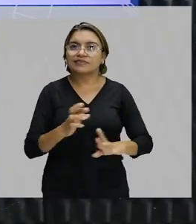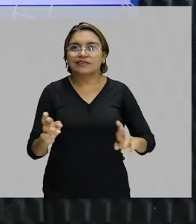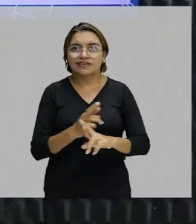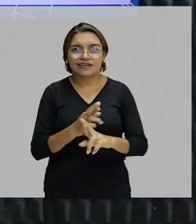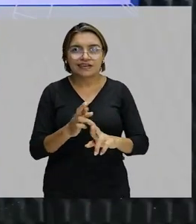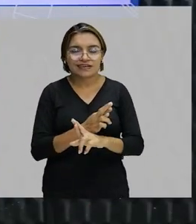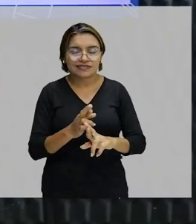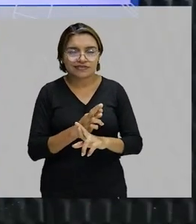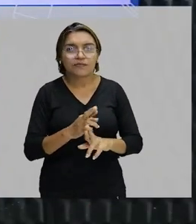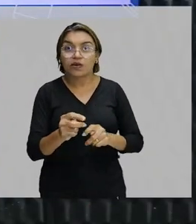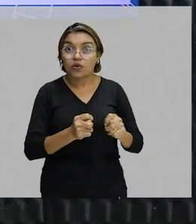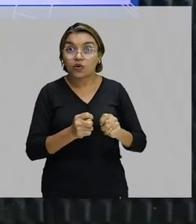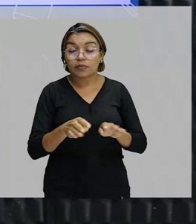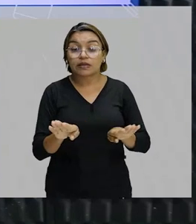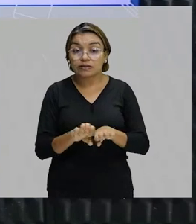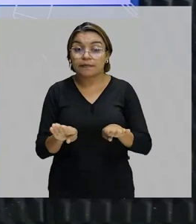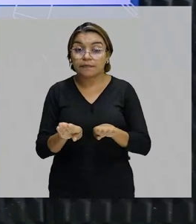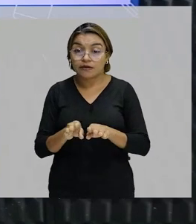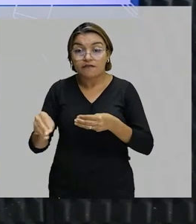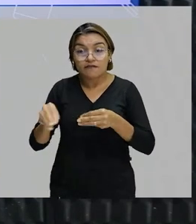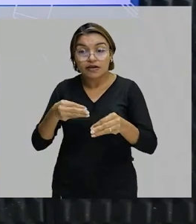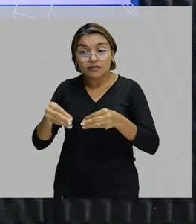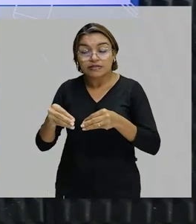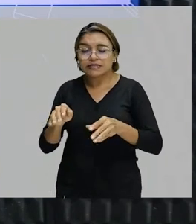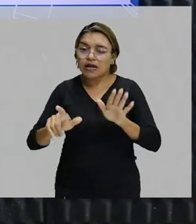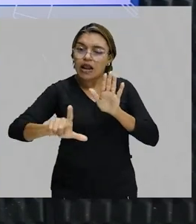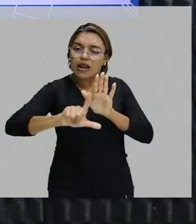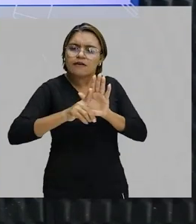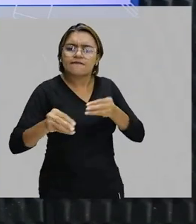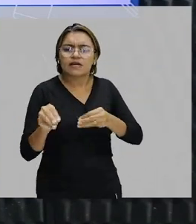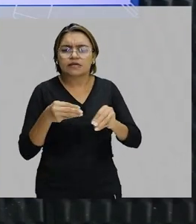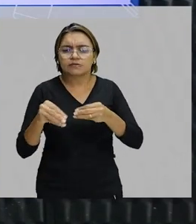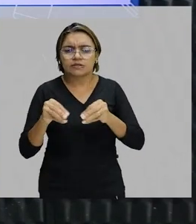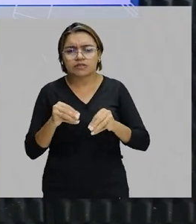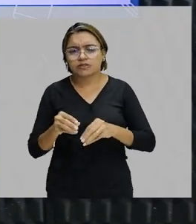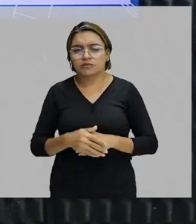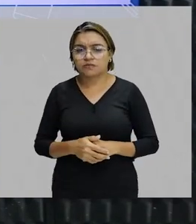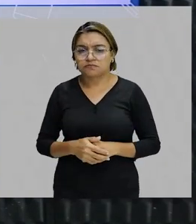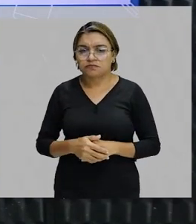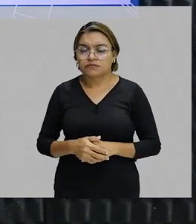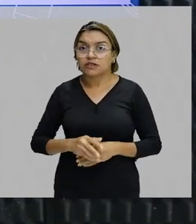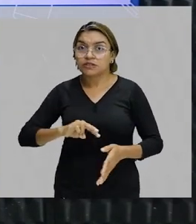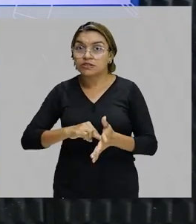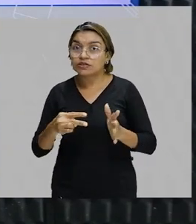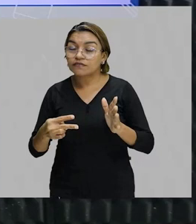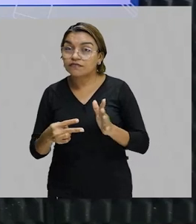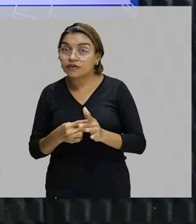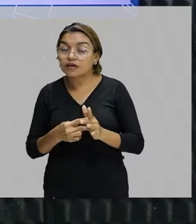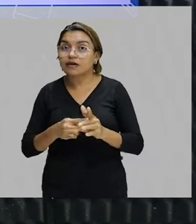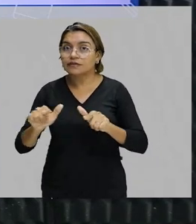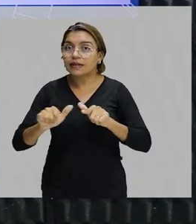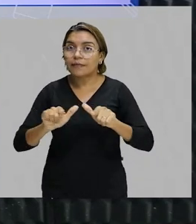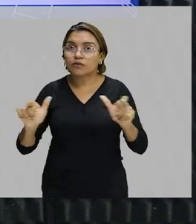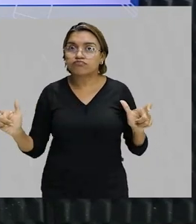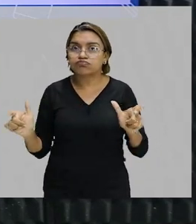econômicas e também a flexibilização de leis trabalhistas O que significa menos direitos para os trabalhadores